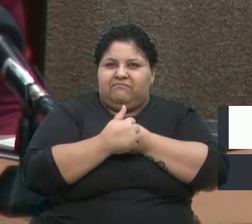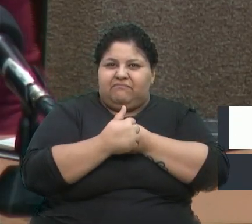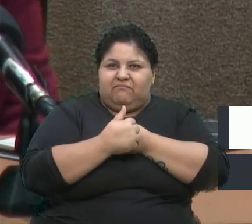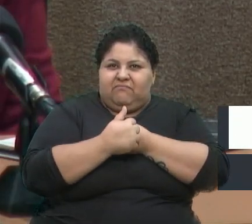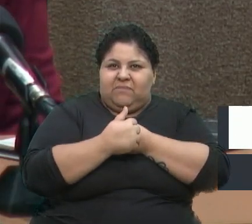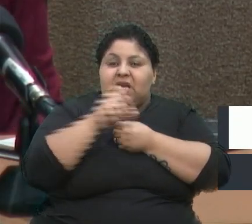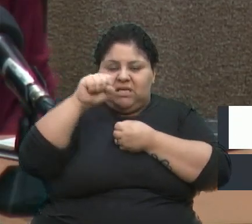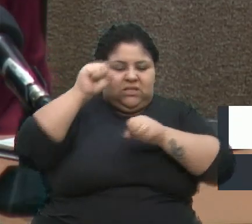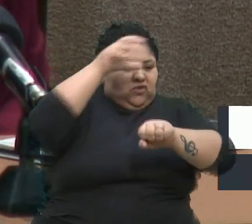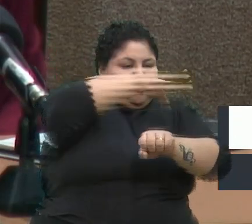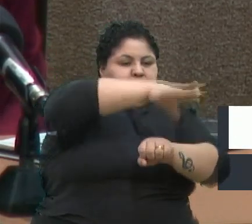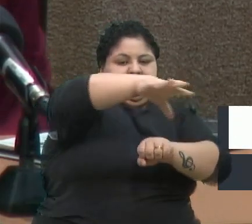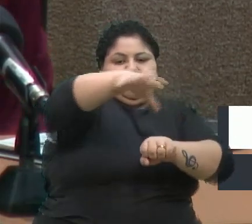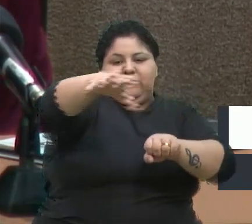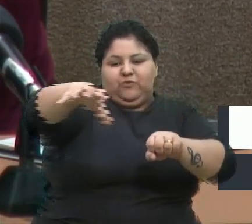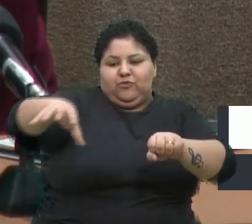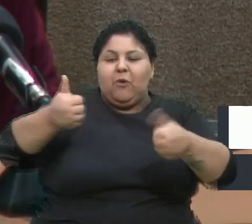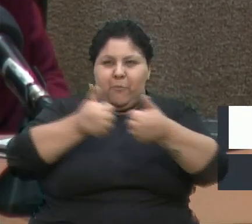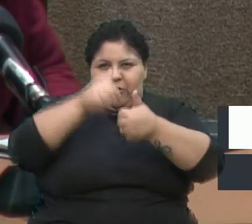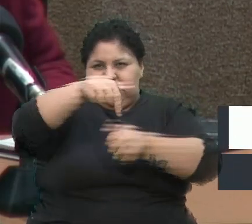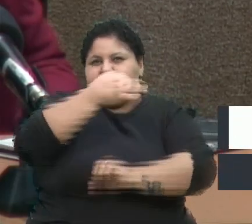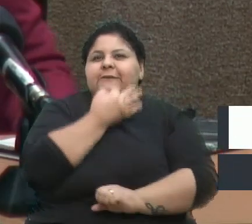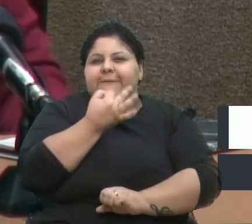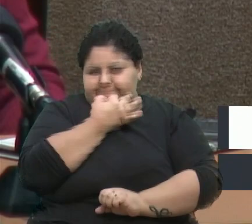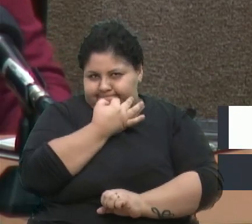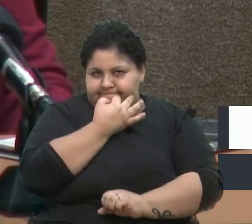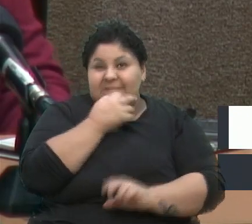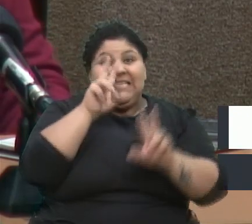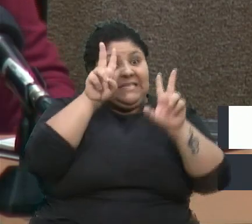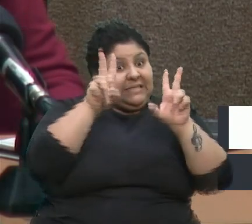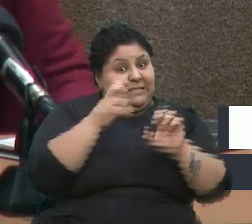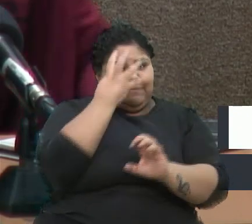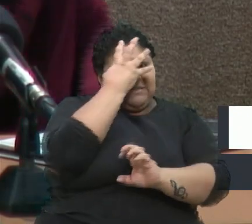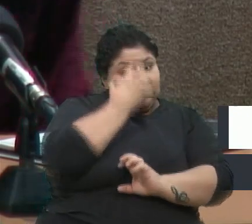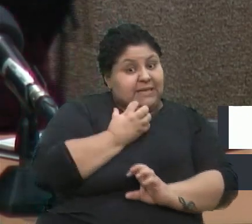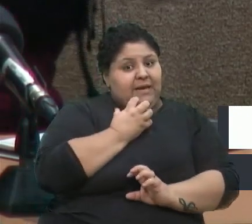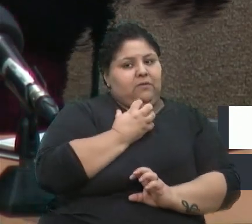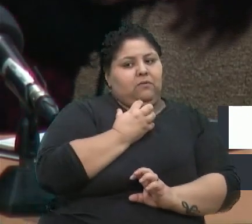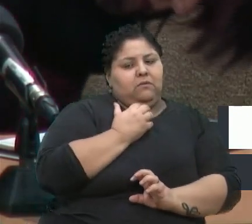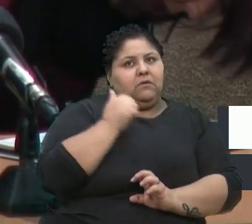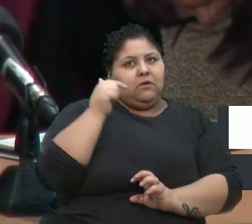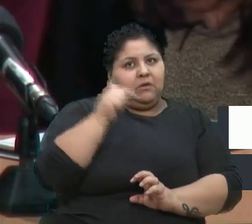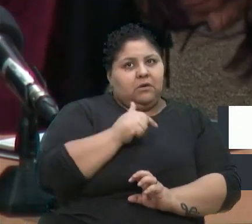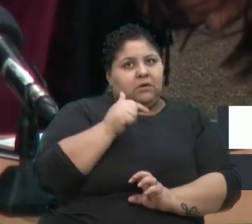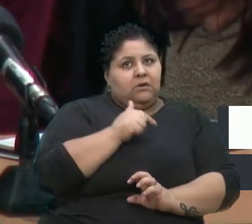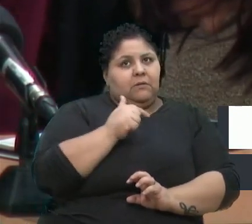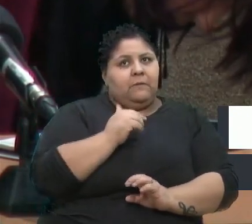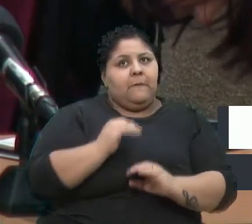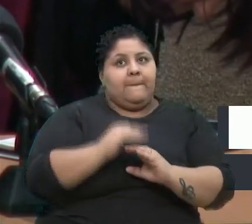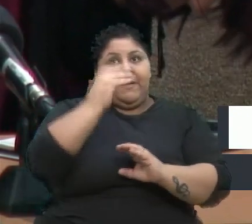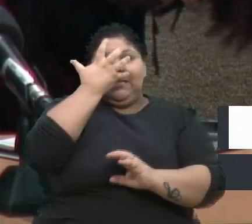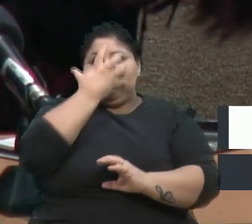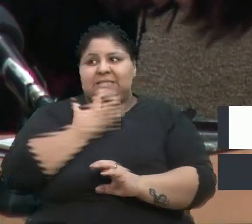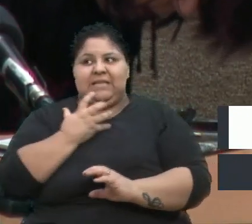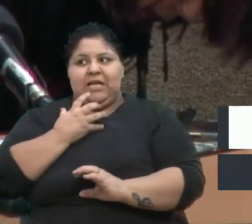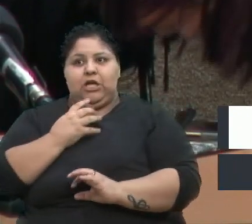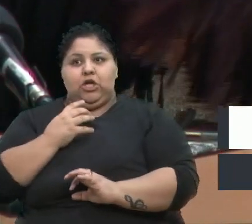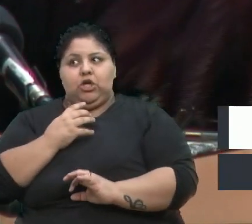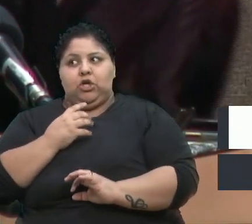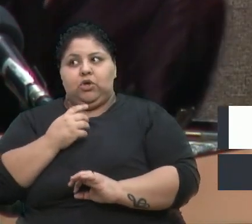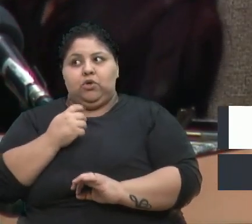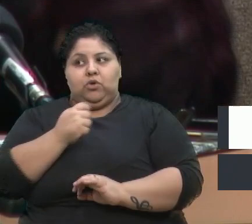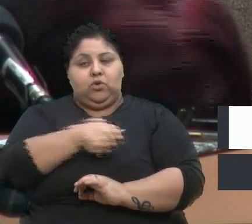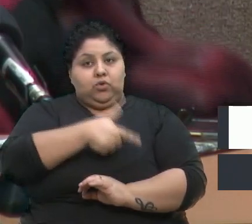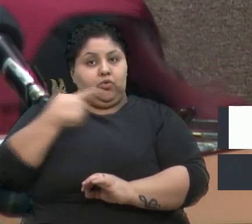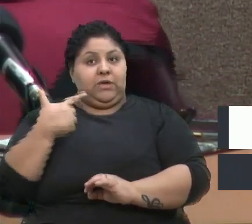Caxias do Sul. Então, esse tema é muito sério. Esse tema que o senhor traz aqui, ele talvez seja muito mais sério do que possa se imaginar. Porque